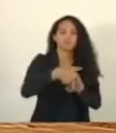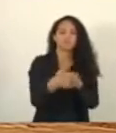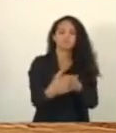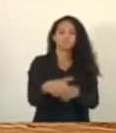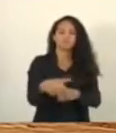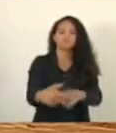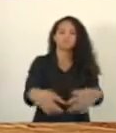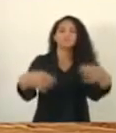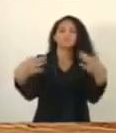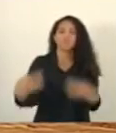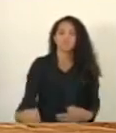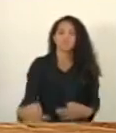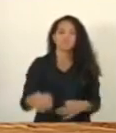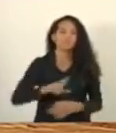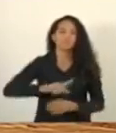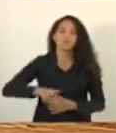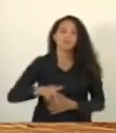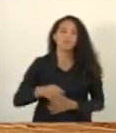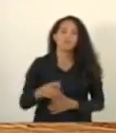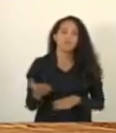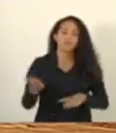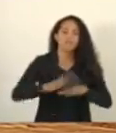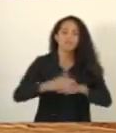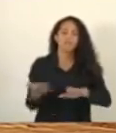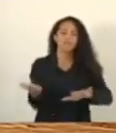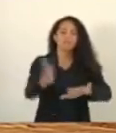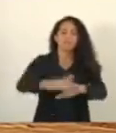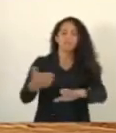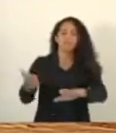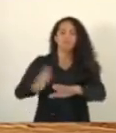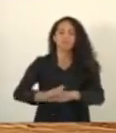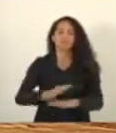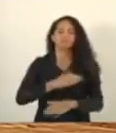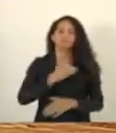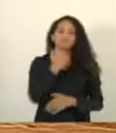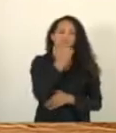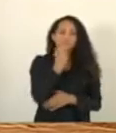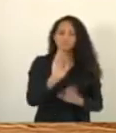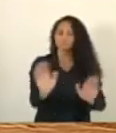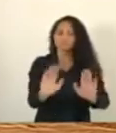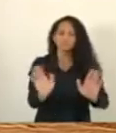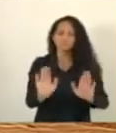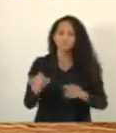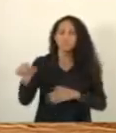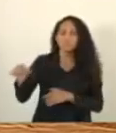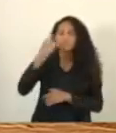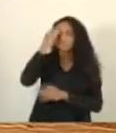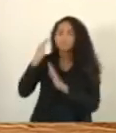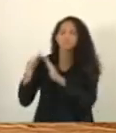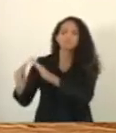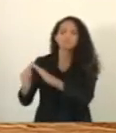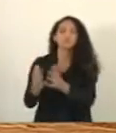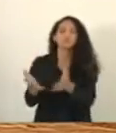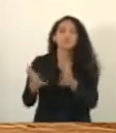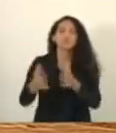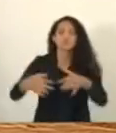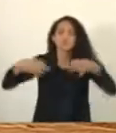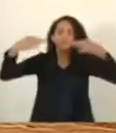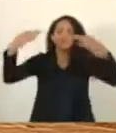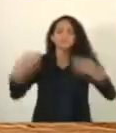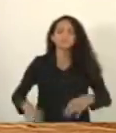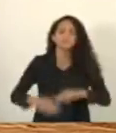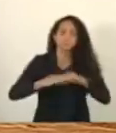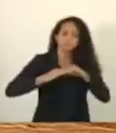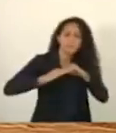não é tapa-buraco. O que os moradores de Rio Bananal querem é que haja realmente